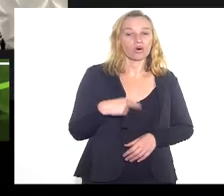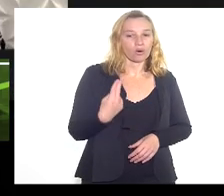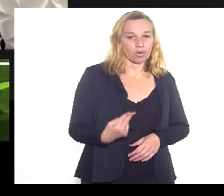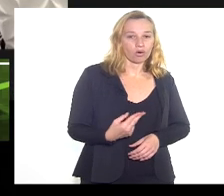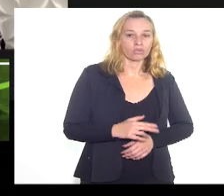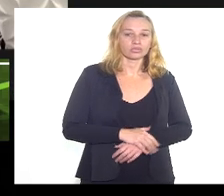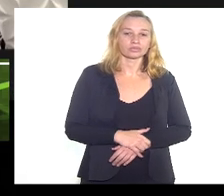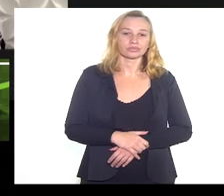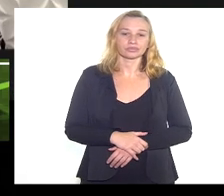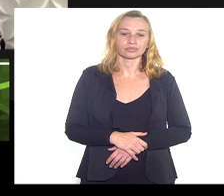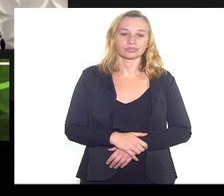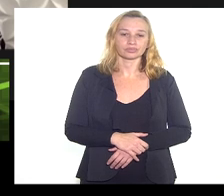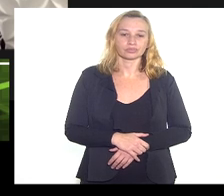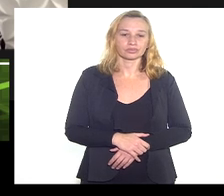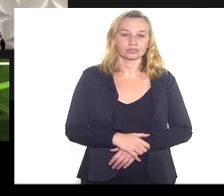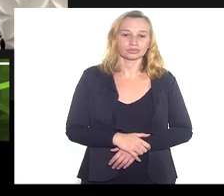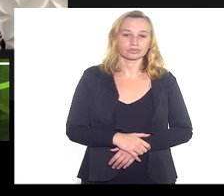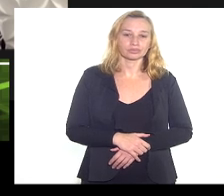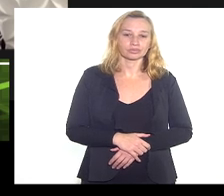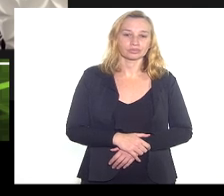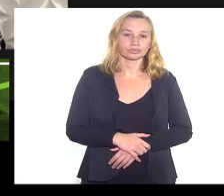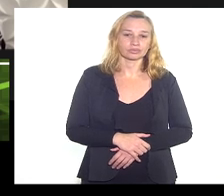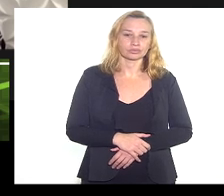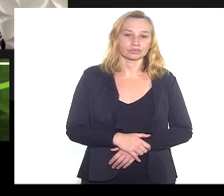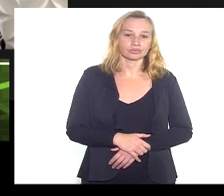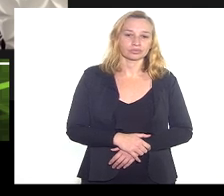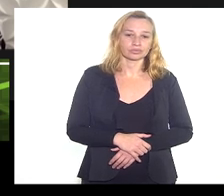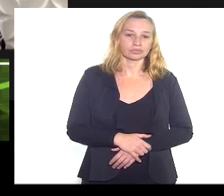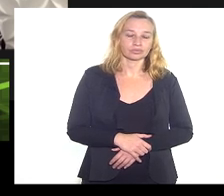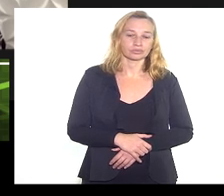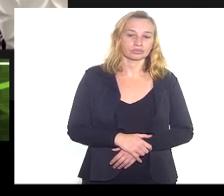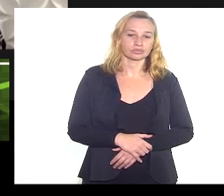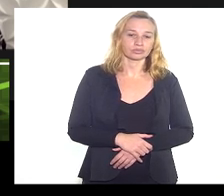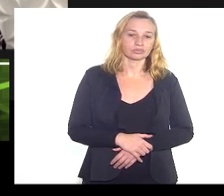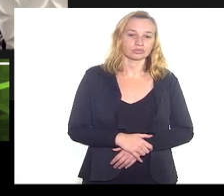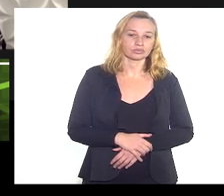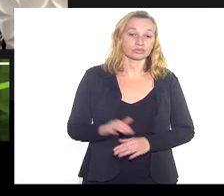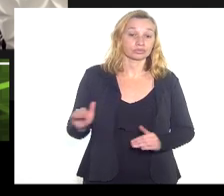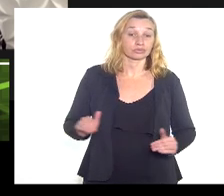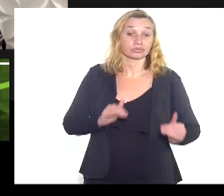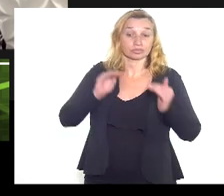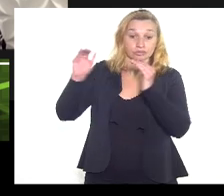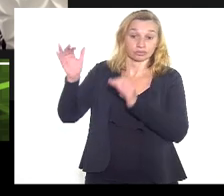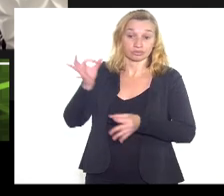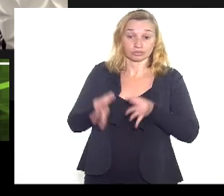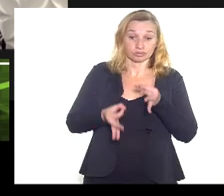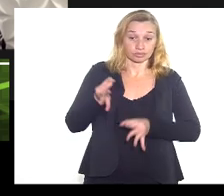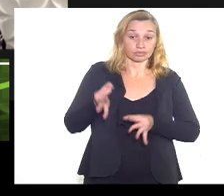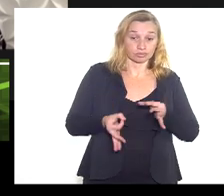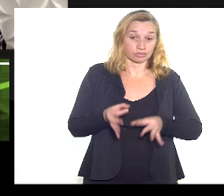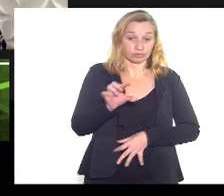referido na decisão do Supremo,